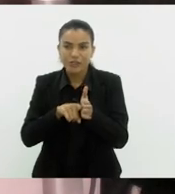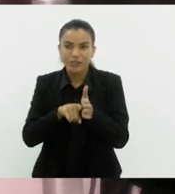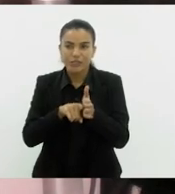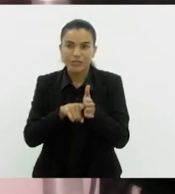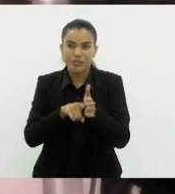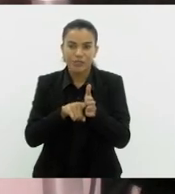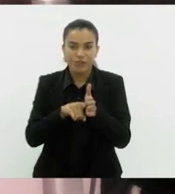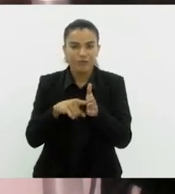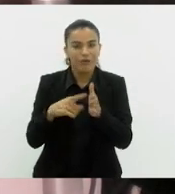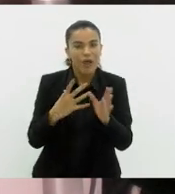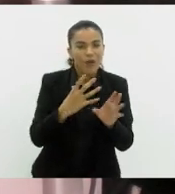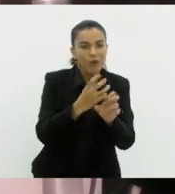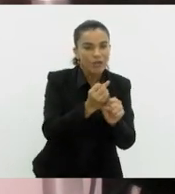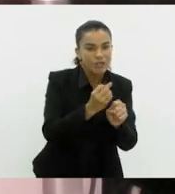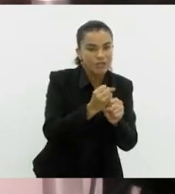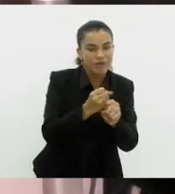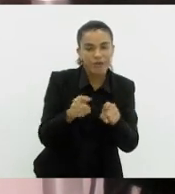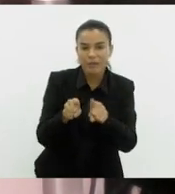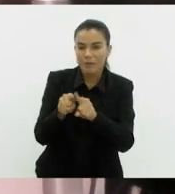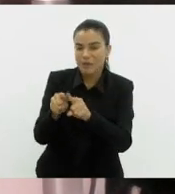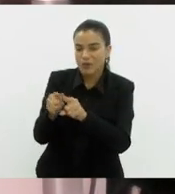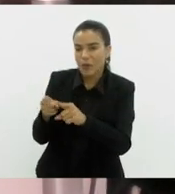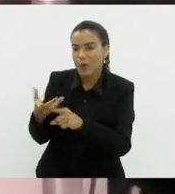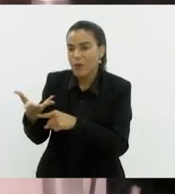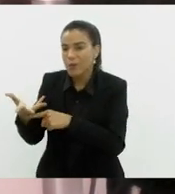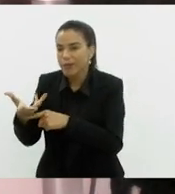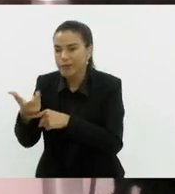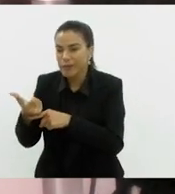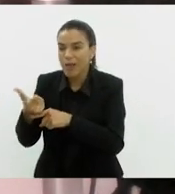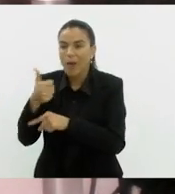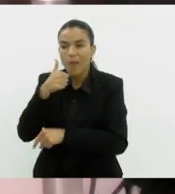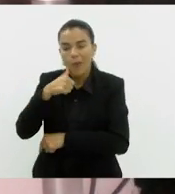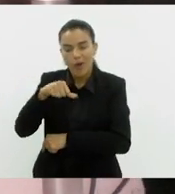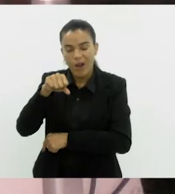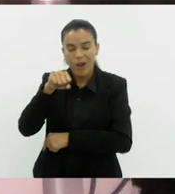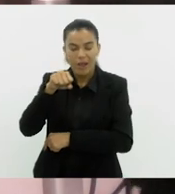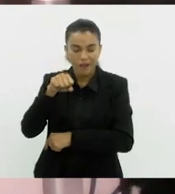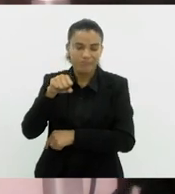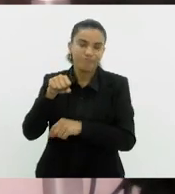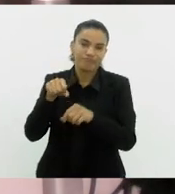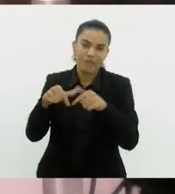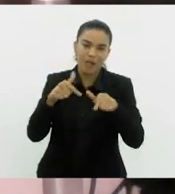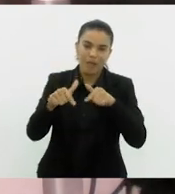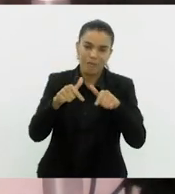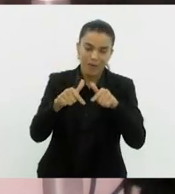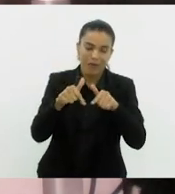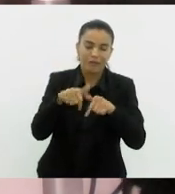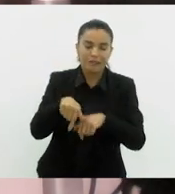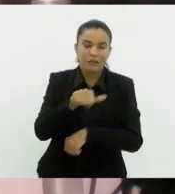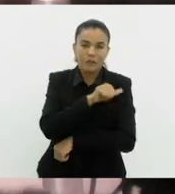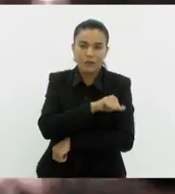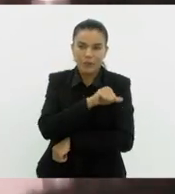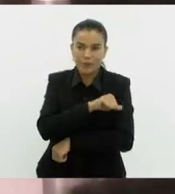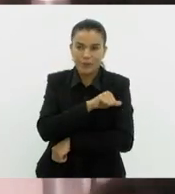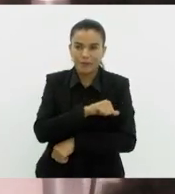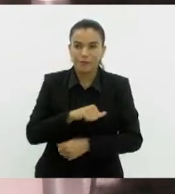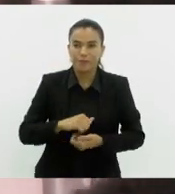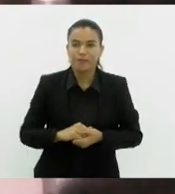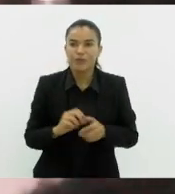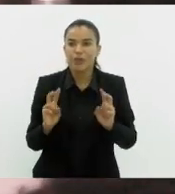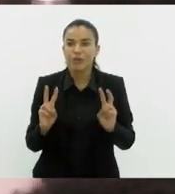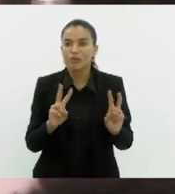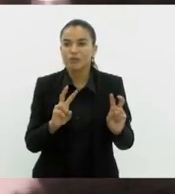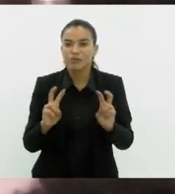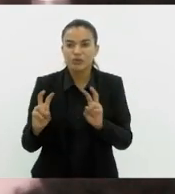tanto quantitativa quanto qualitativa, ouvindo mulheres do Rio de Janeiro, do município e região metropolitana, sobre